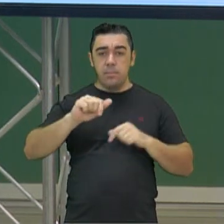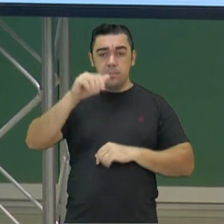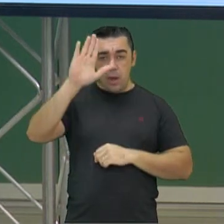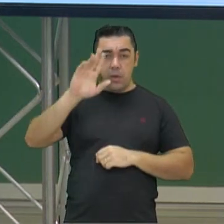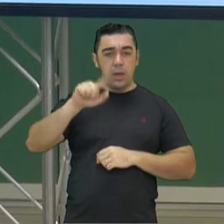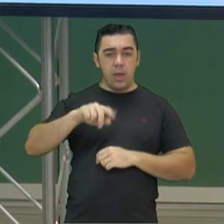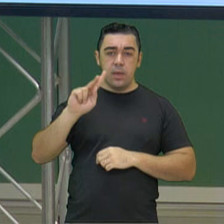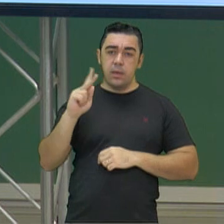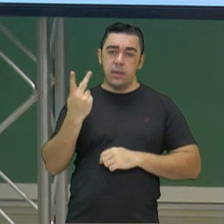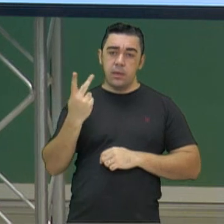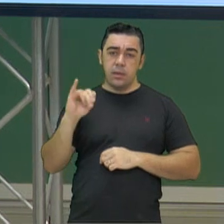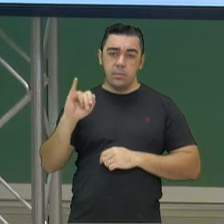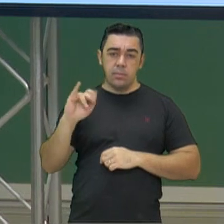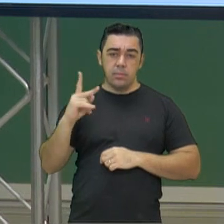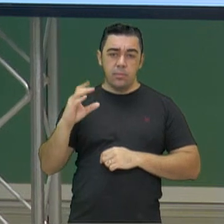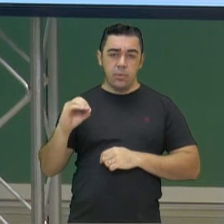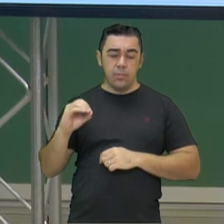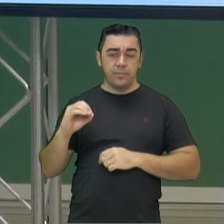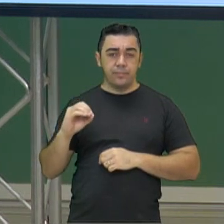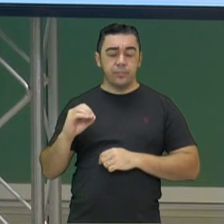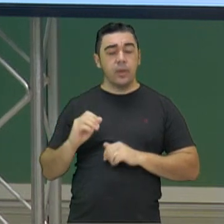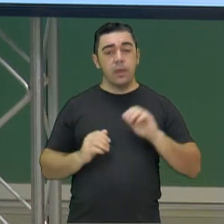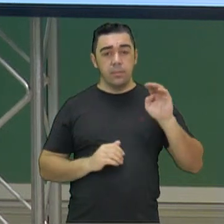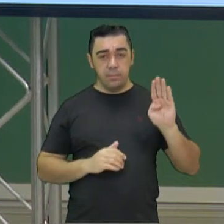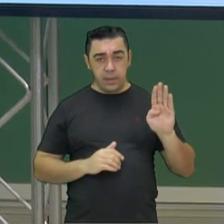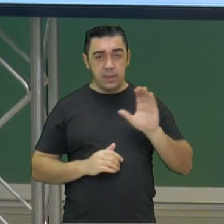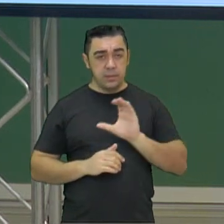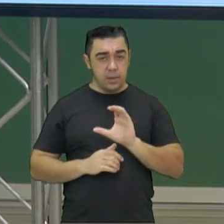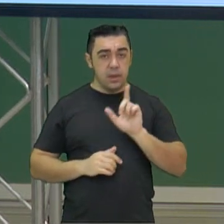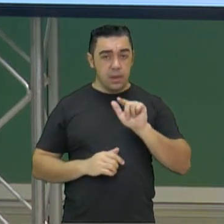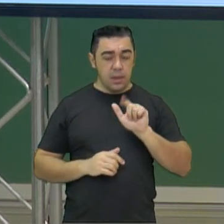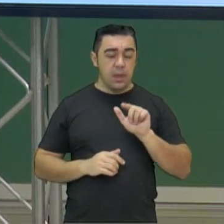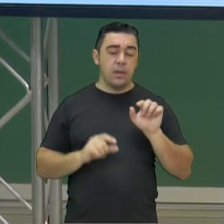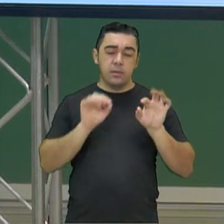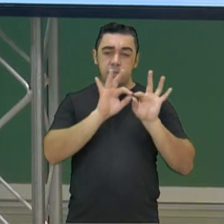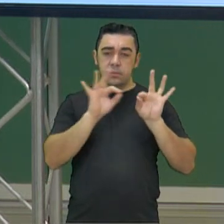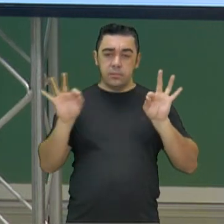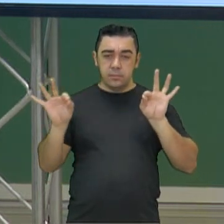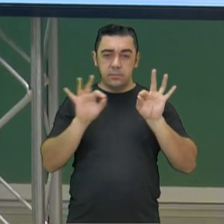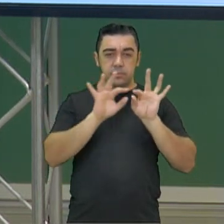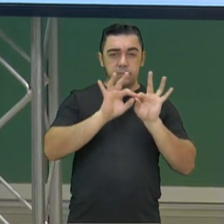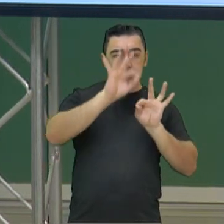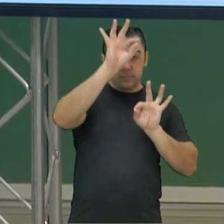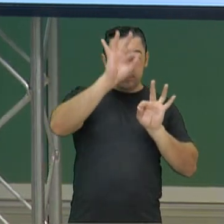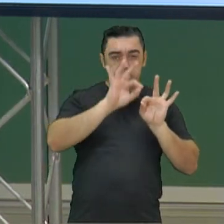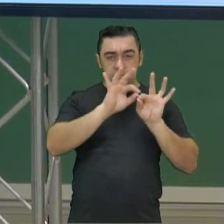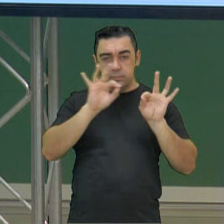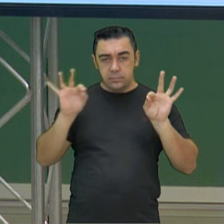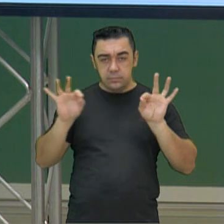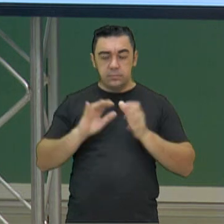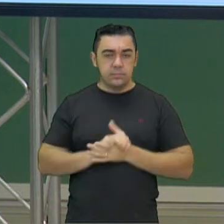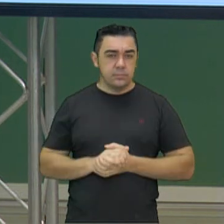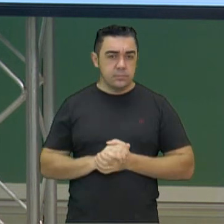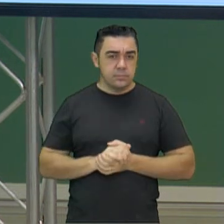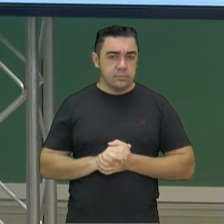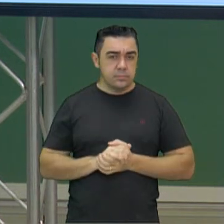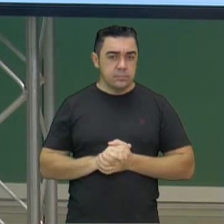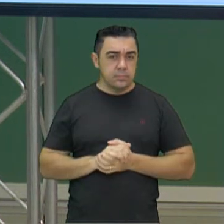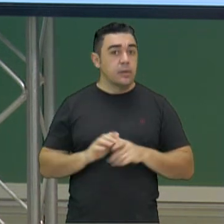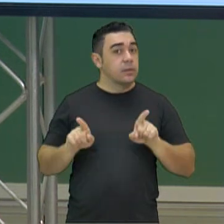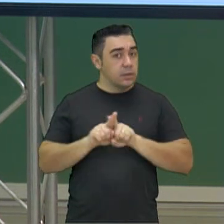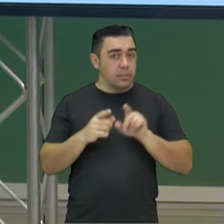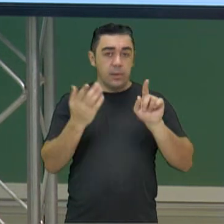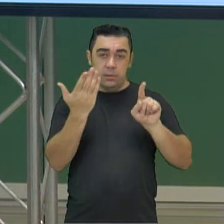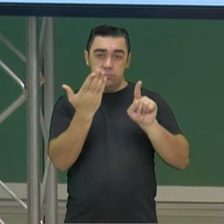os catetos, pois estão exatamente sobre os eixos ordenados nesse caso. Isso também vale para o outro lado,